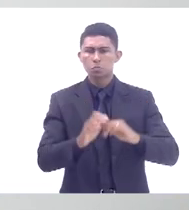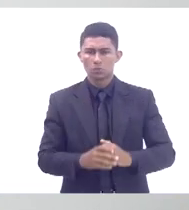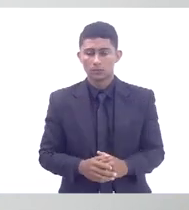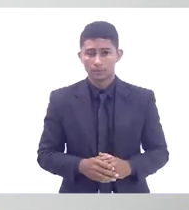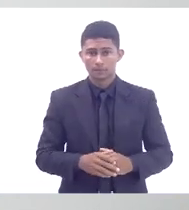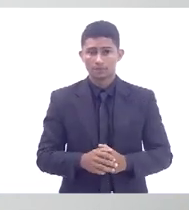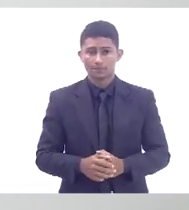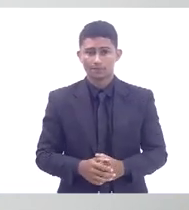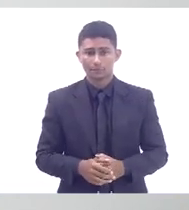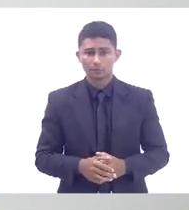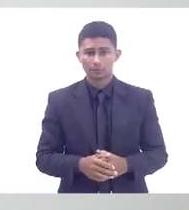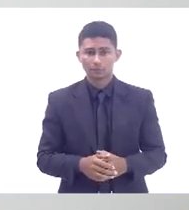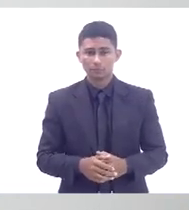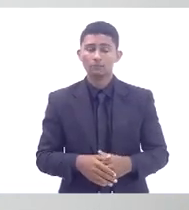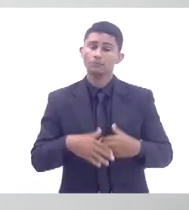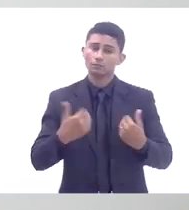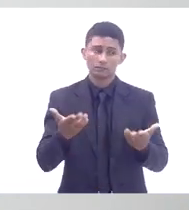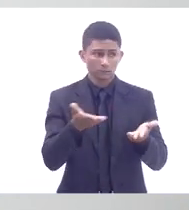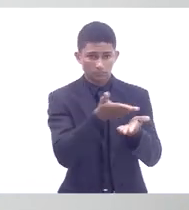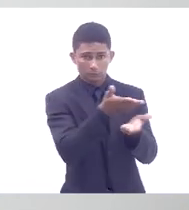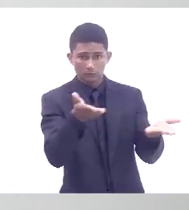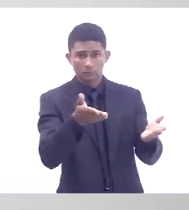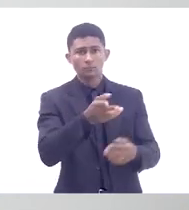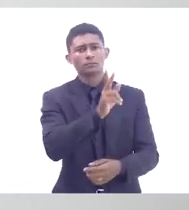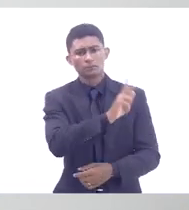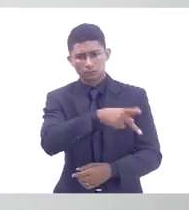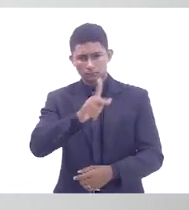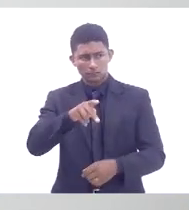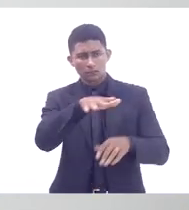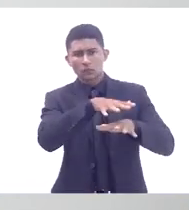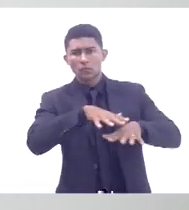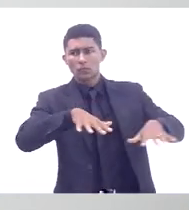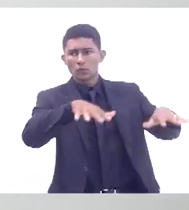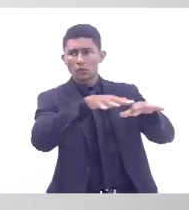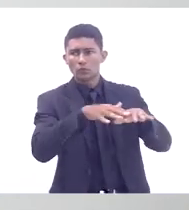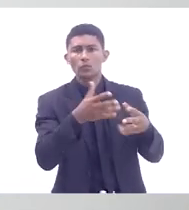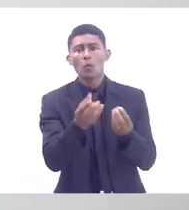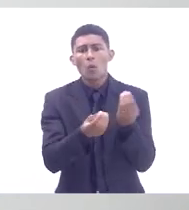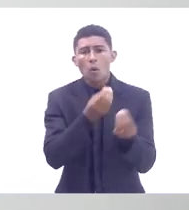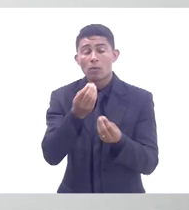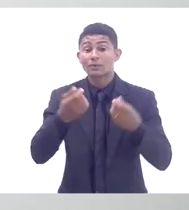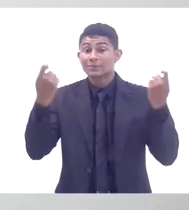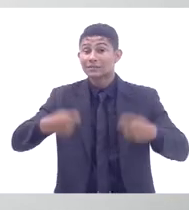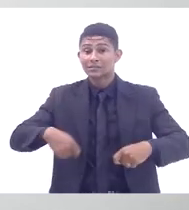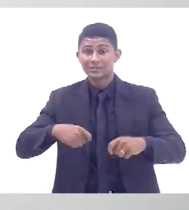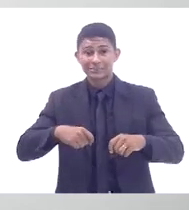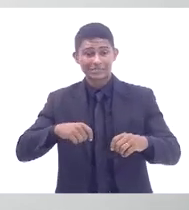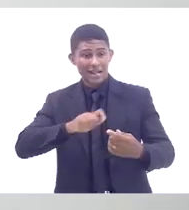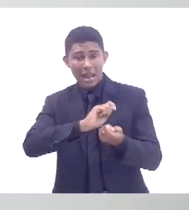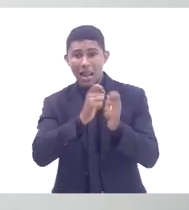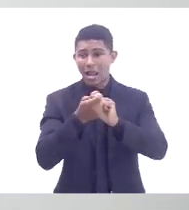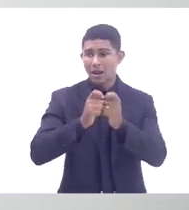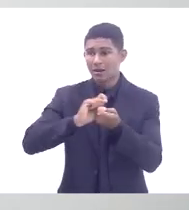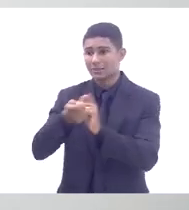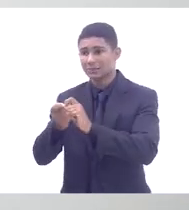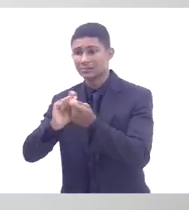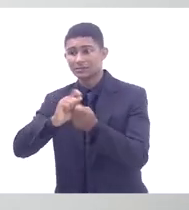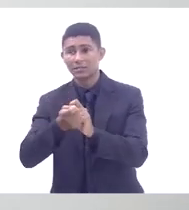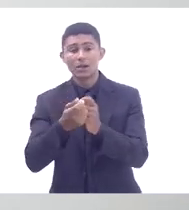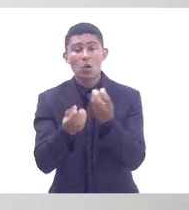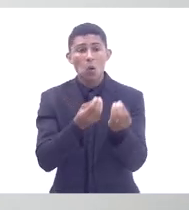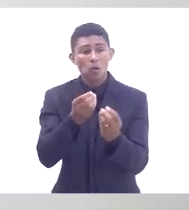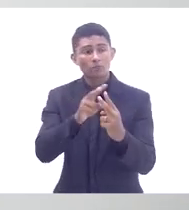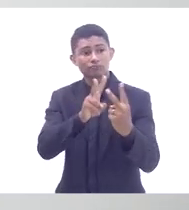foram os docentes que inventaram para o ensino remoto com gastos econômicos